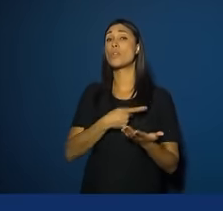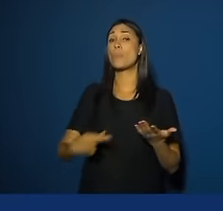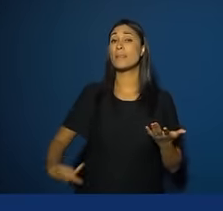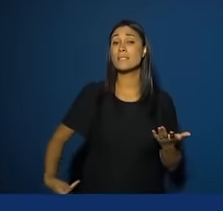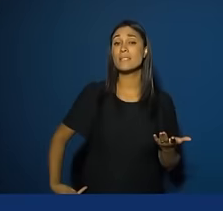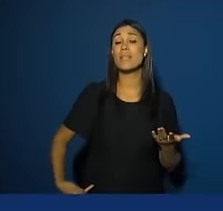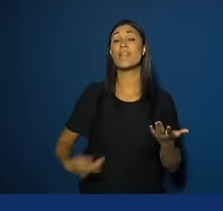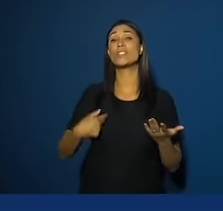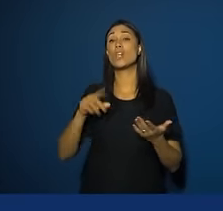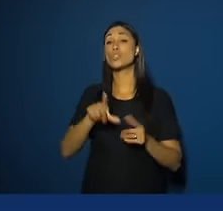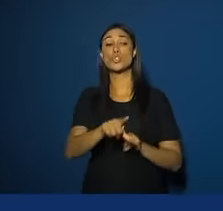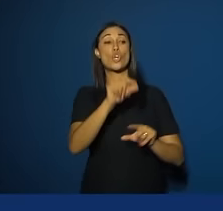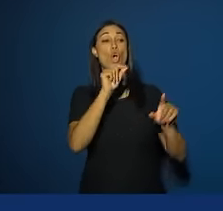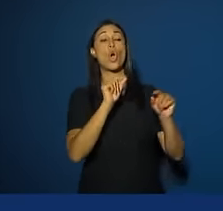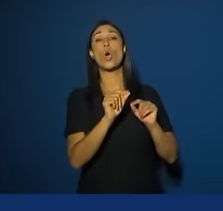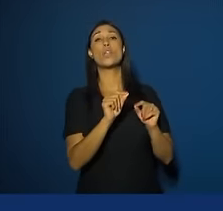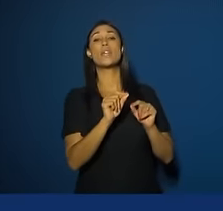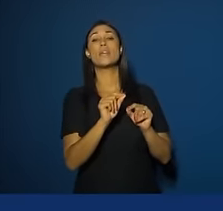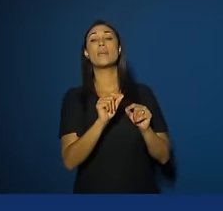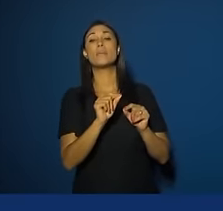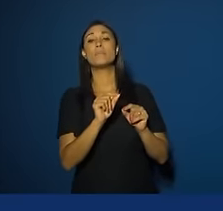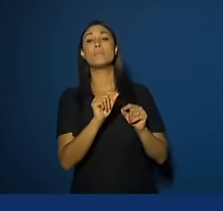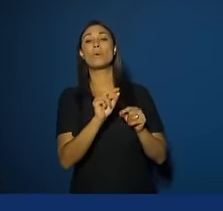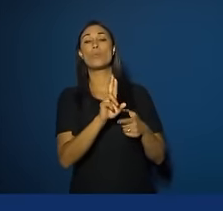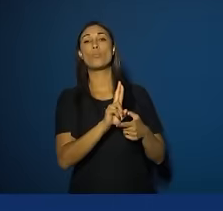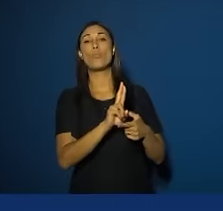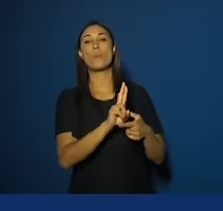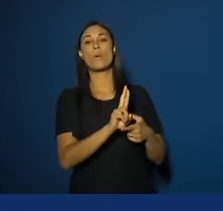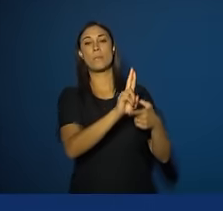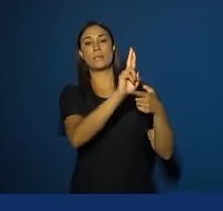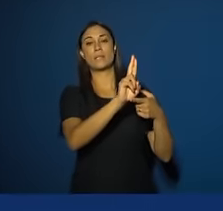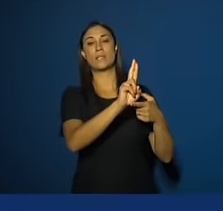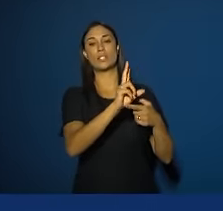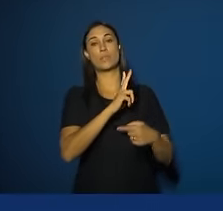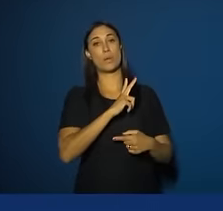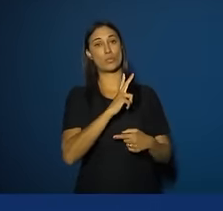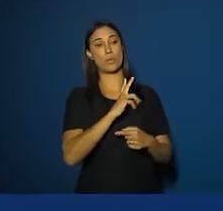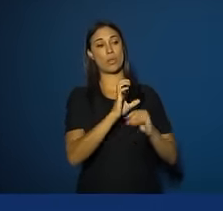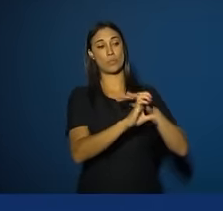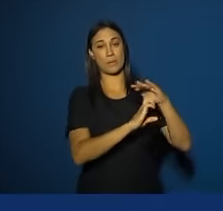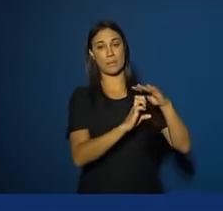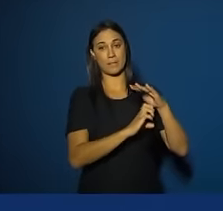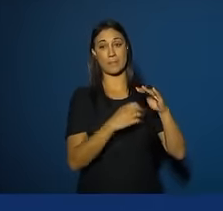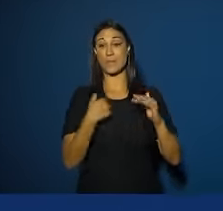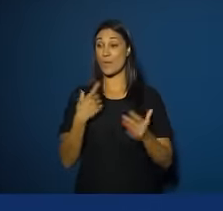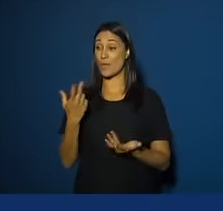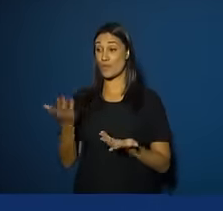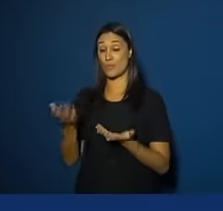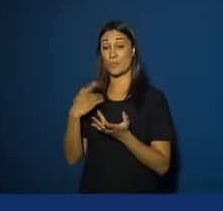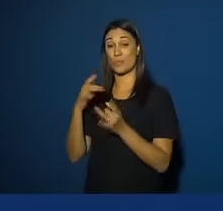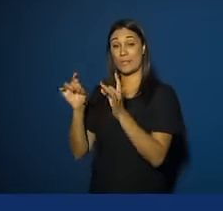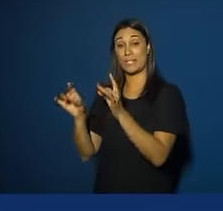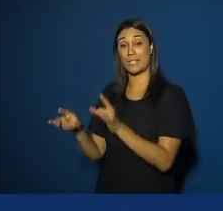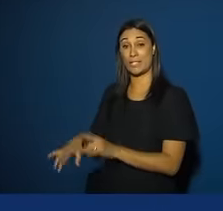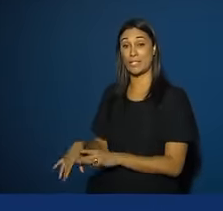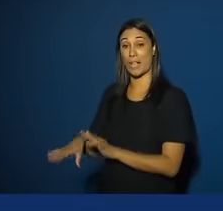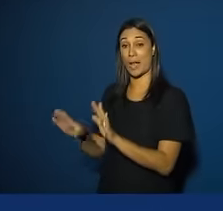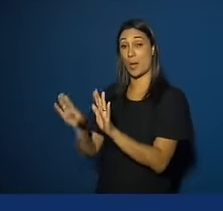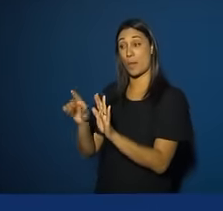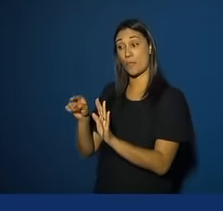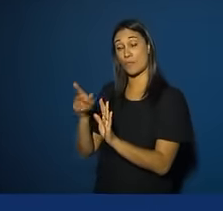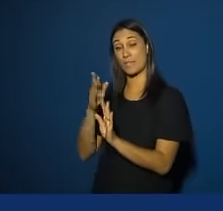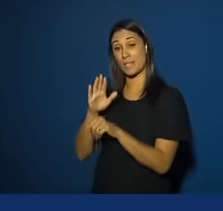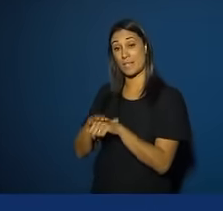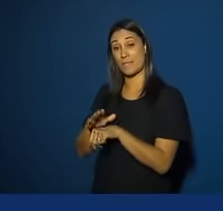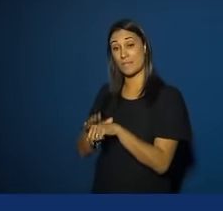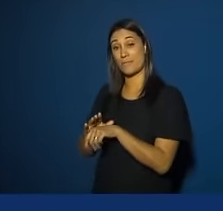resolve nomear o presidente de uma empresa privada eu eu vou deixar sua apuração como você fez apuração